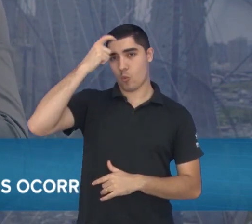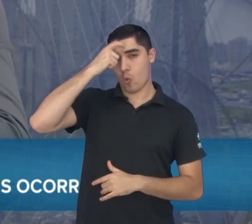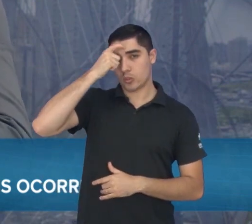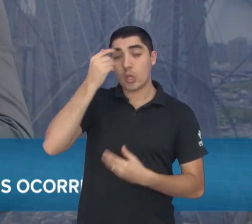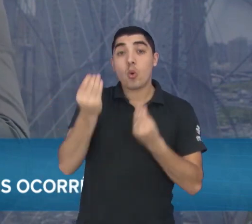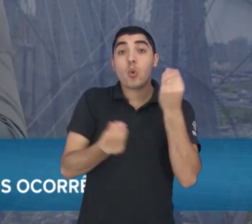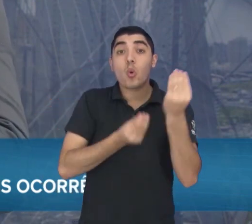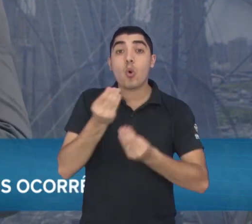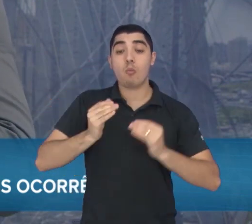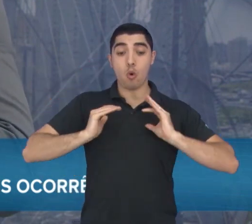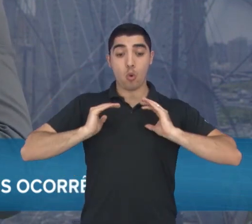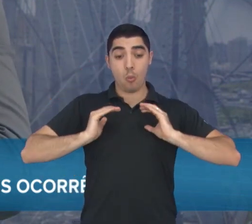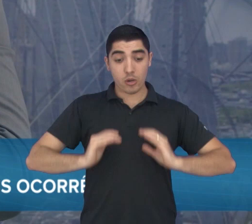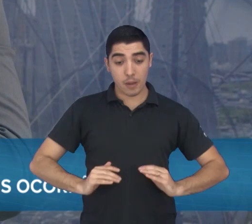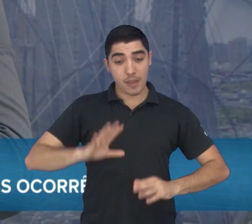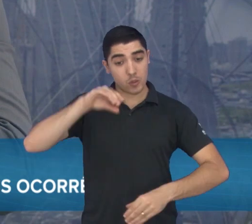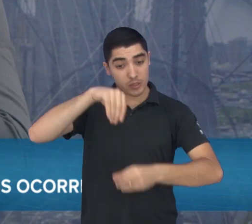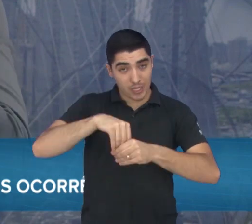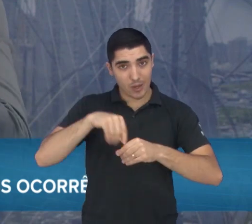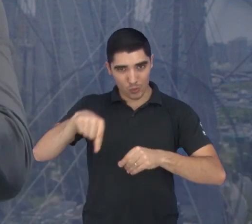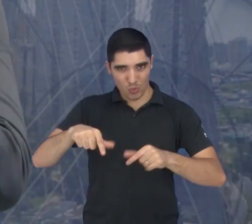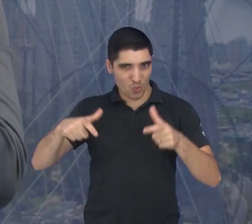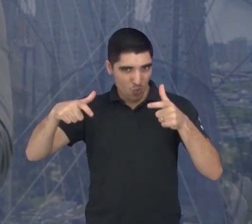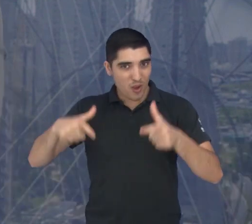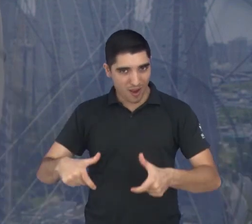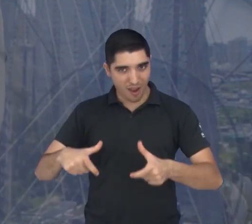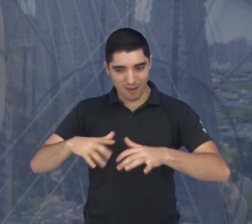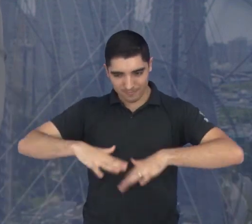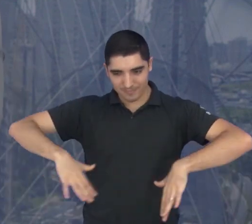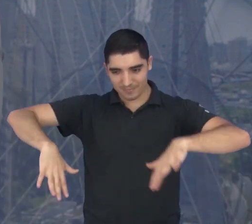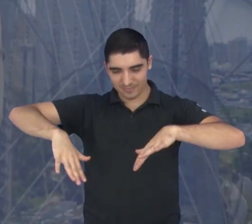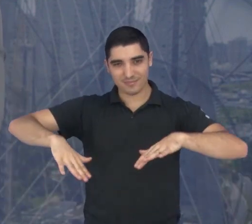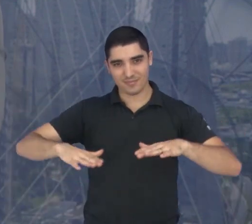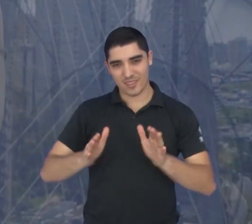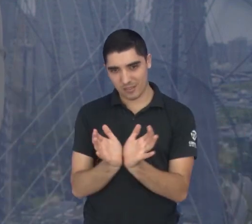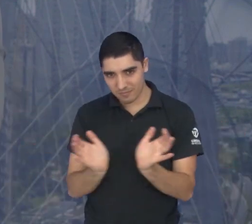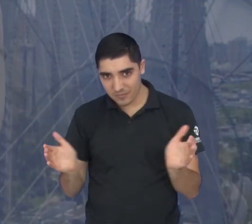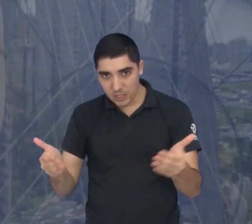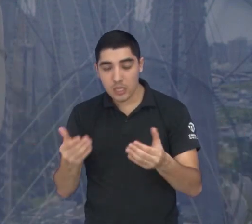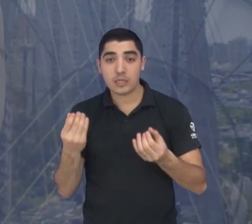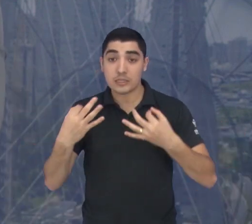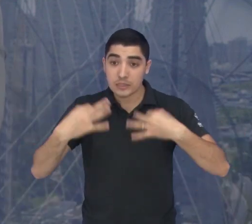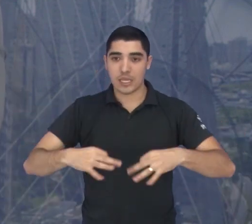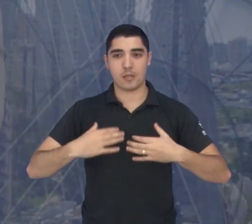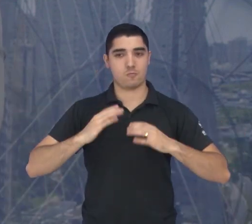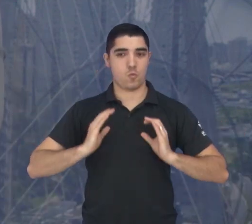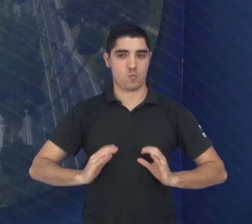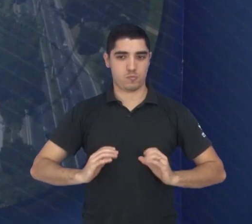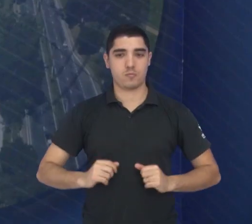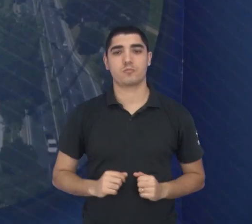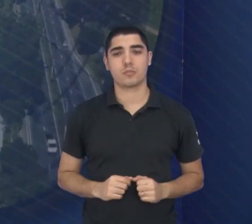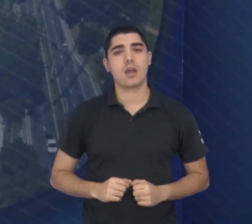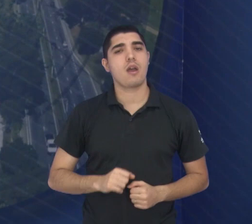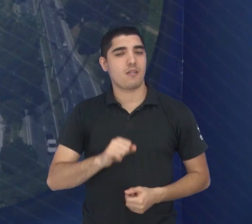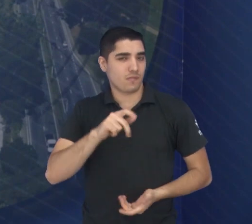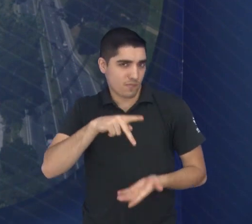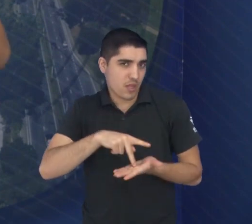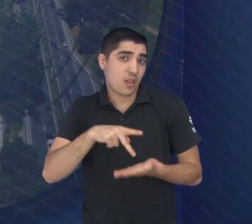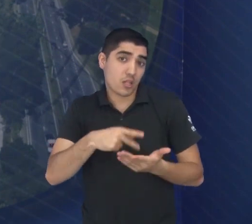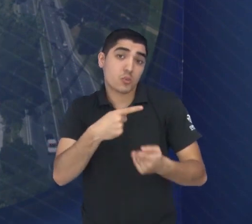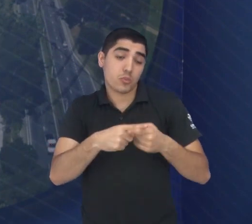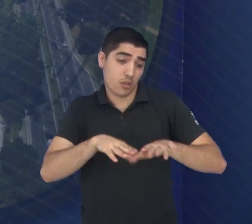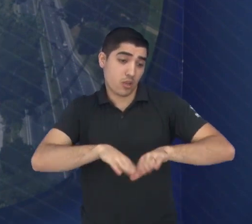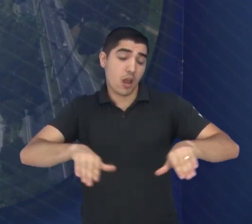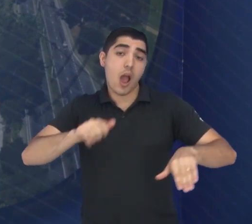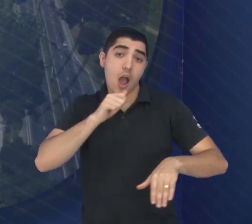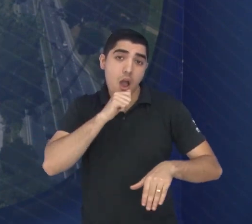porque querendo ou não, elas vão ser o condômino do amanhã, e assim sucessivamente. E elas estão nesse processo de aprendizado, né?